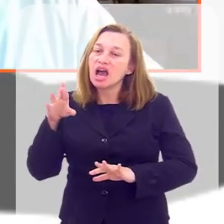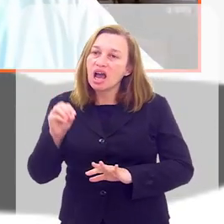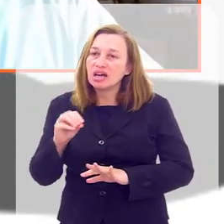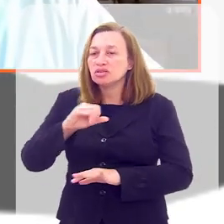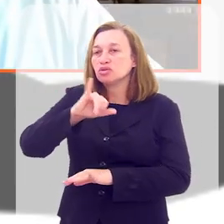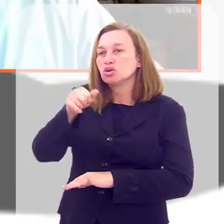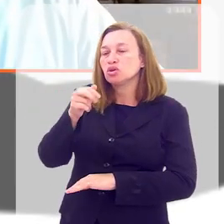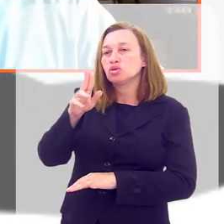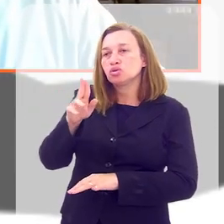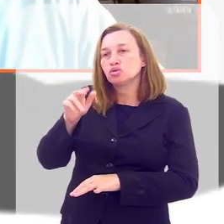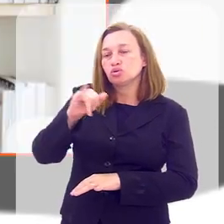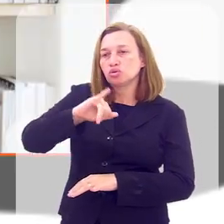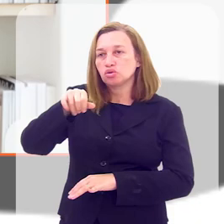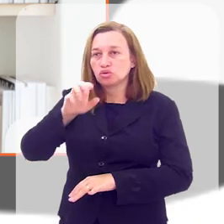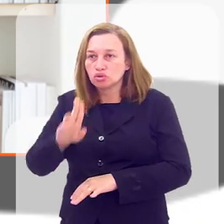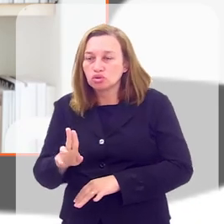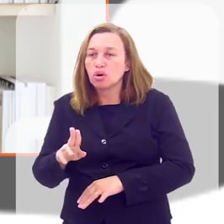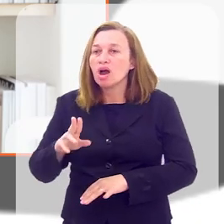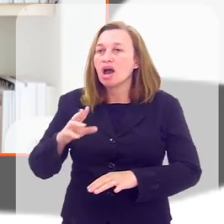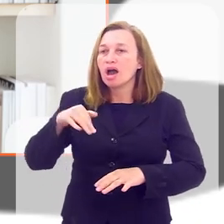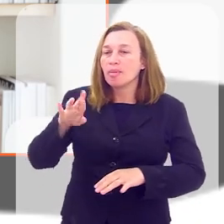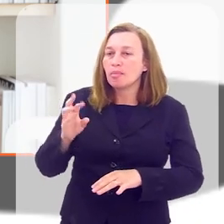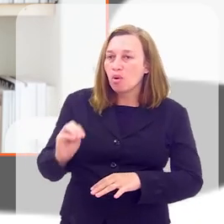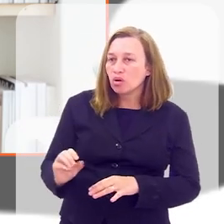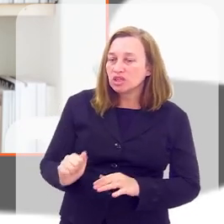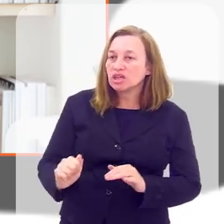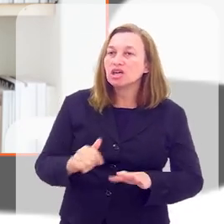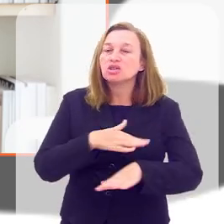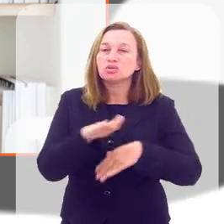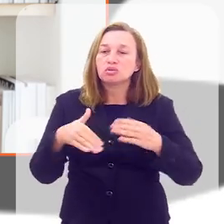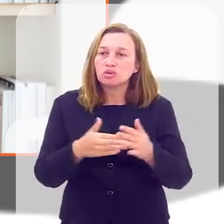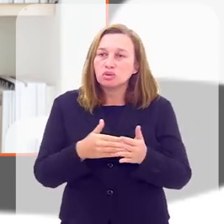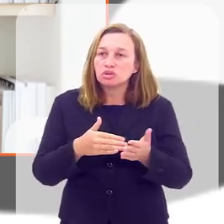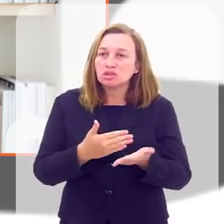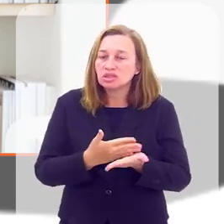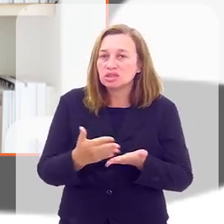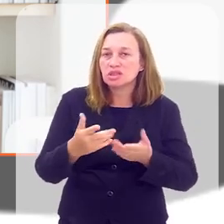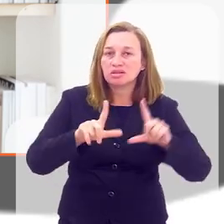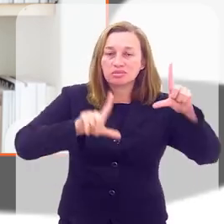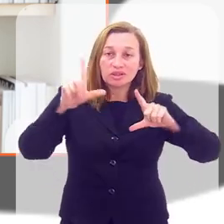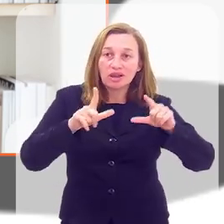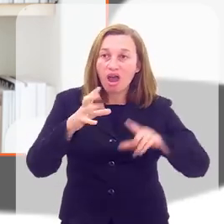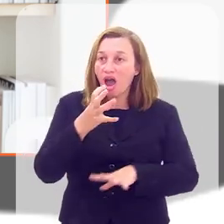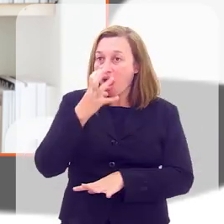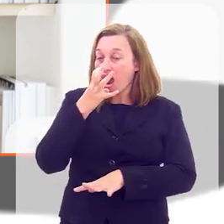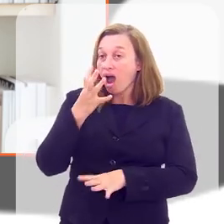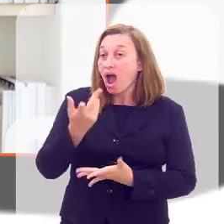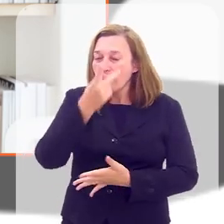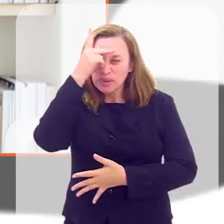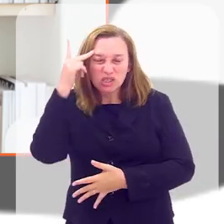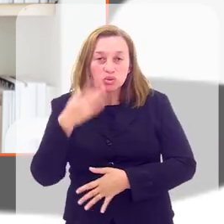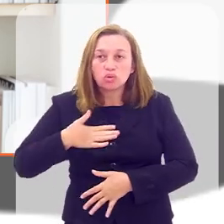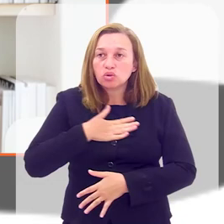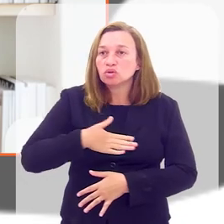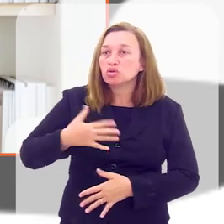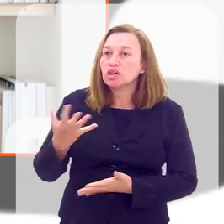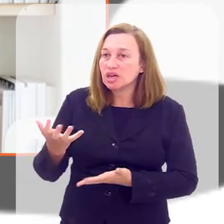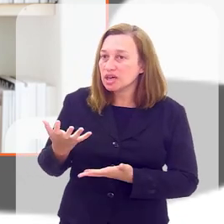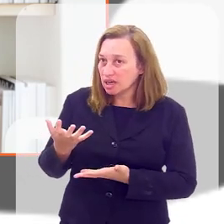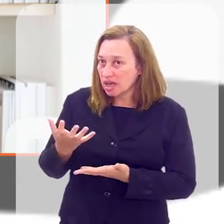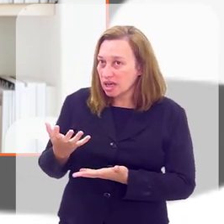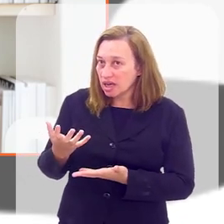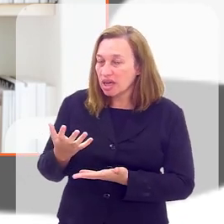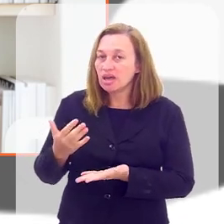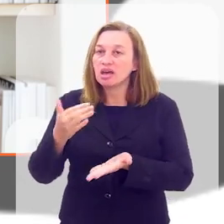Ricardo a Juju ao Gabriel a Mônica todo mundo que participou da exibição desse programa tá todo mundo encantado então a pessoa gostou